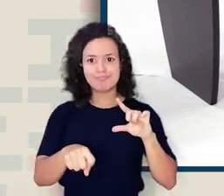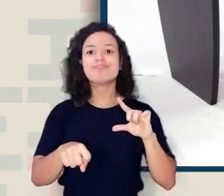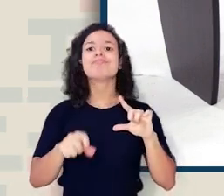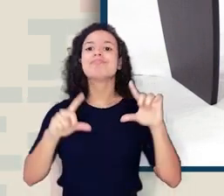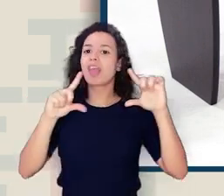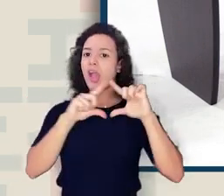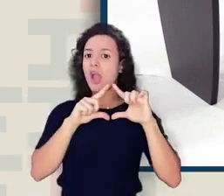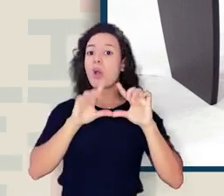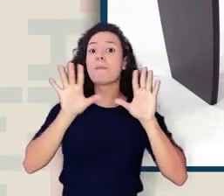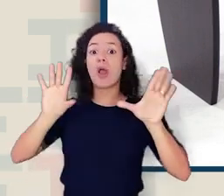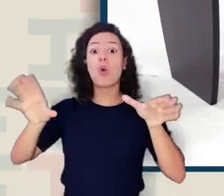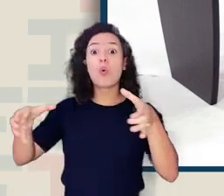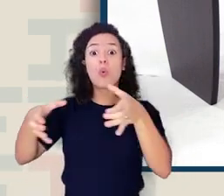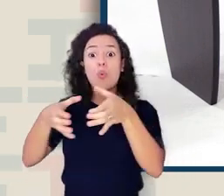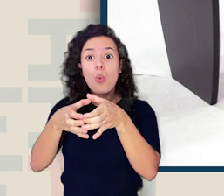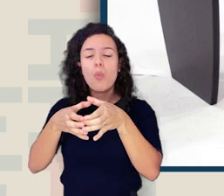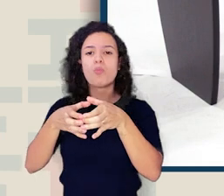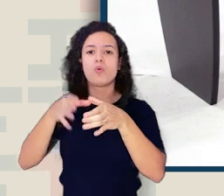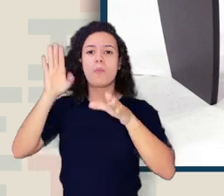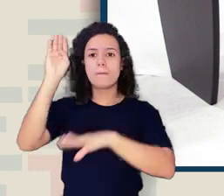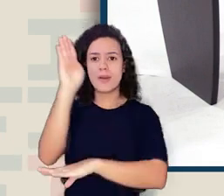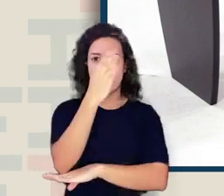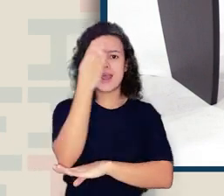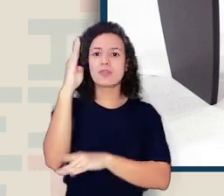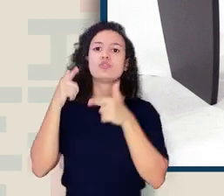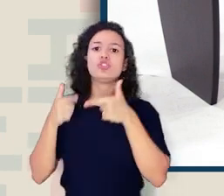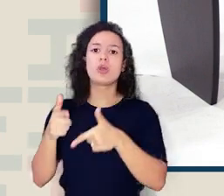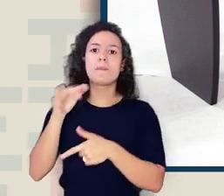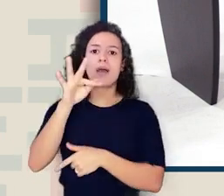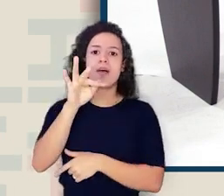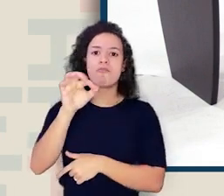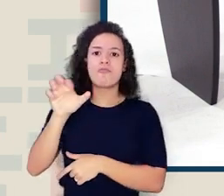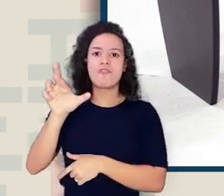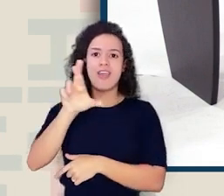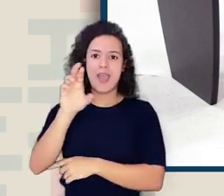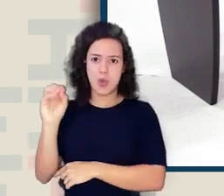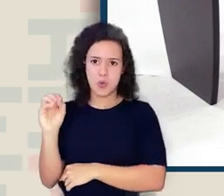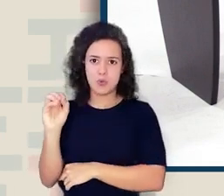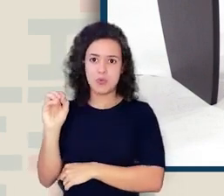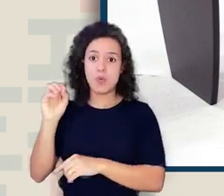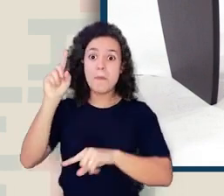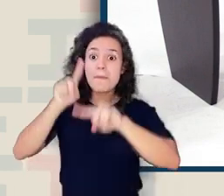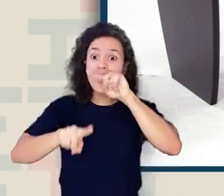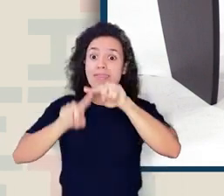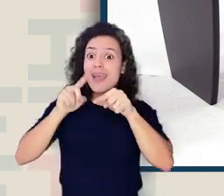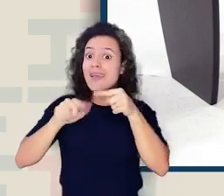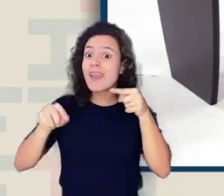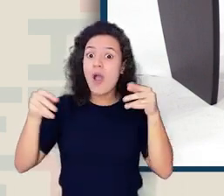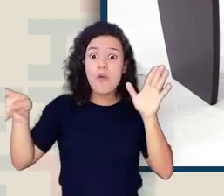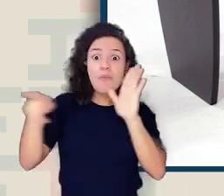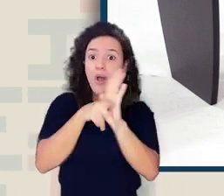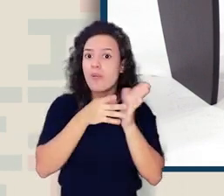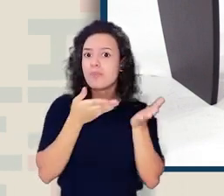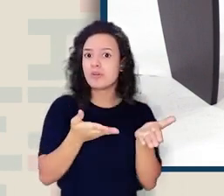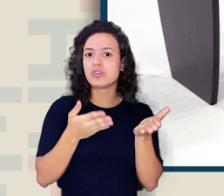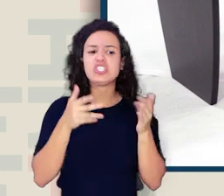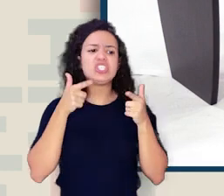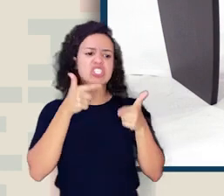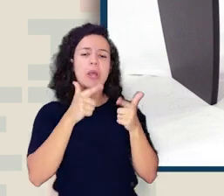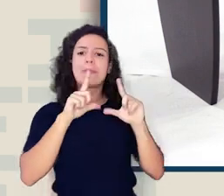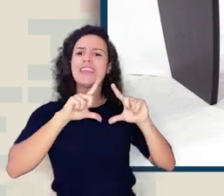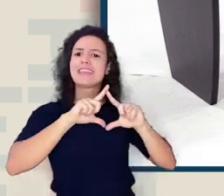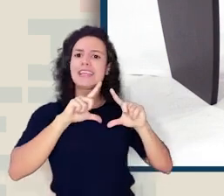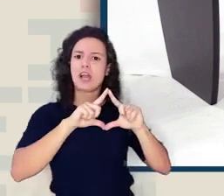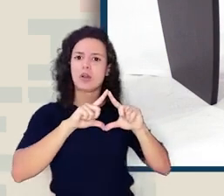um triângulo, mas nos grupos de maracatu nós vamos chamar de ferro. É o nome do próprio material. A gente não